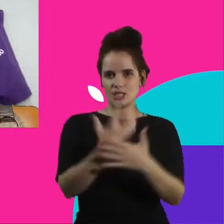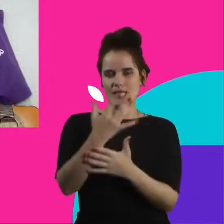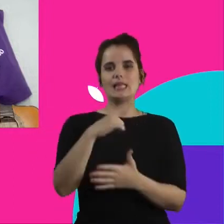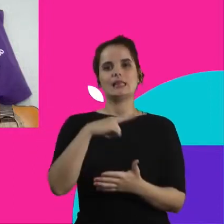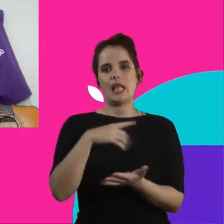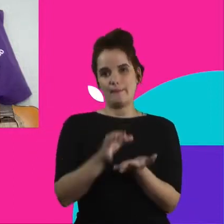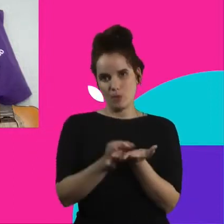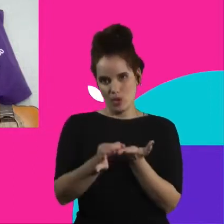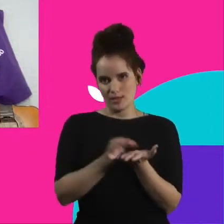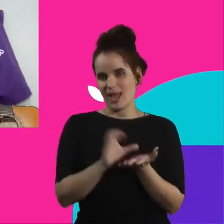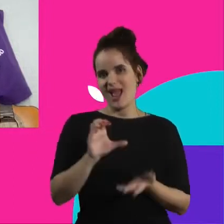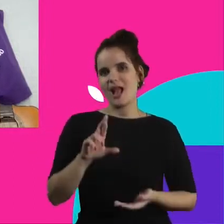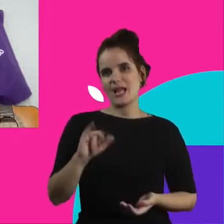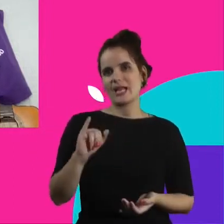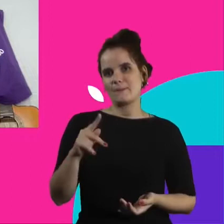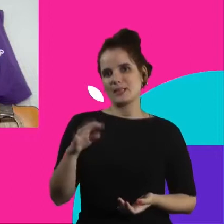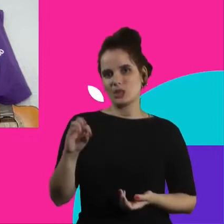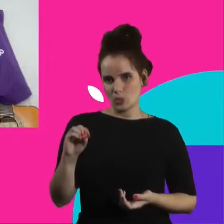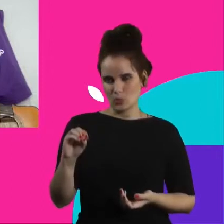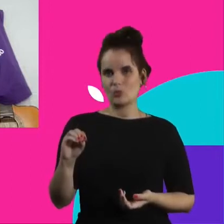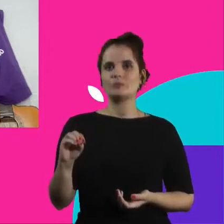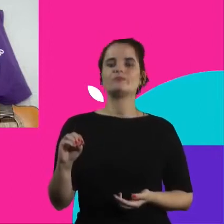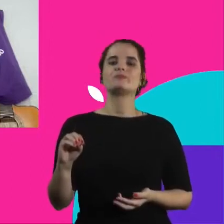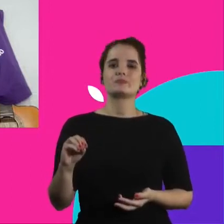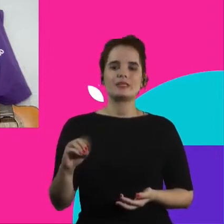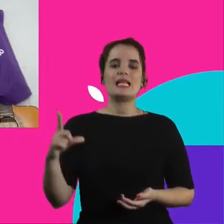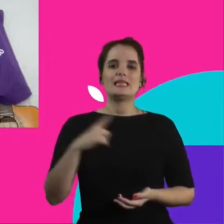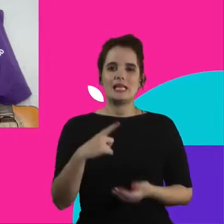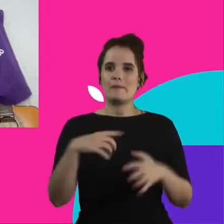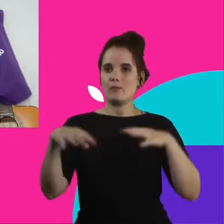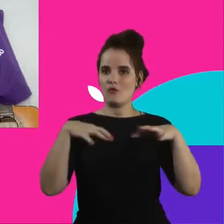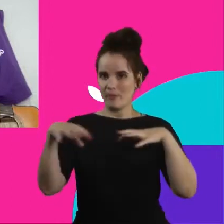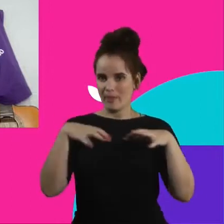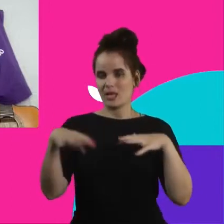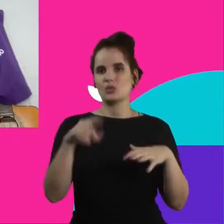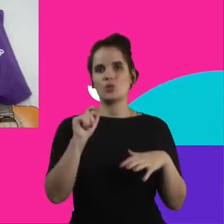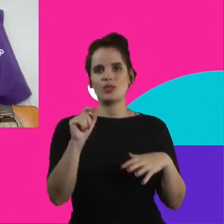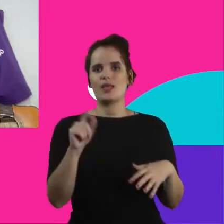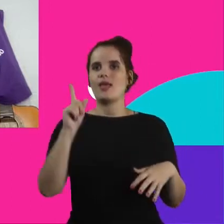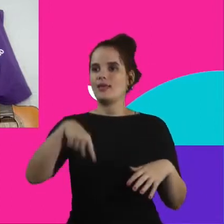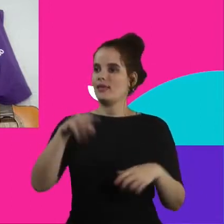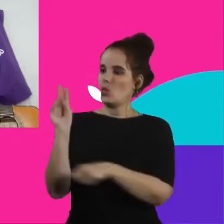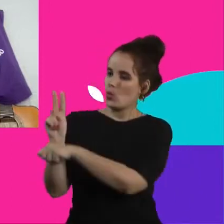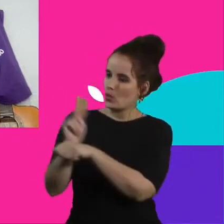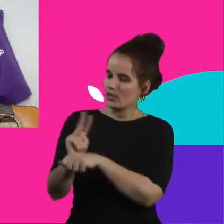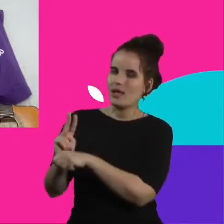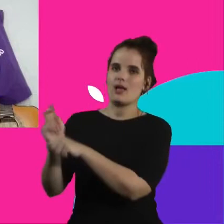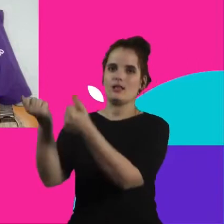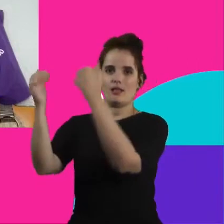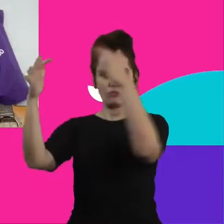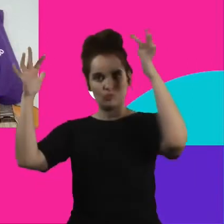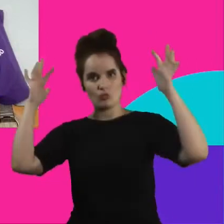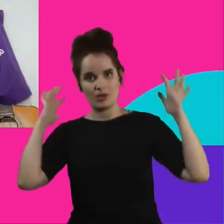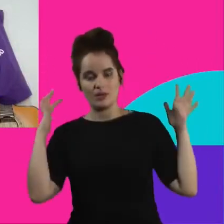uma criptomoeda, mas mais do que isso, ele vem do movimento de regeneração da natureza, um movimento que